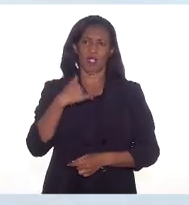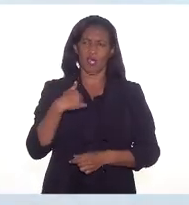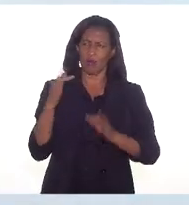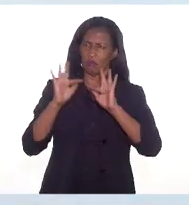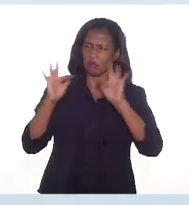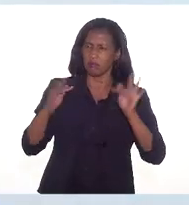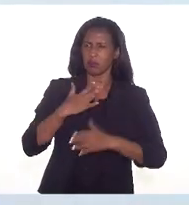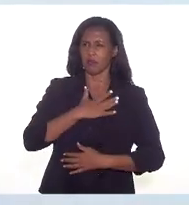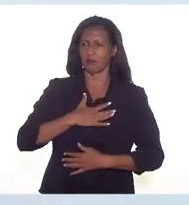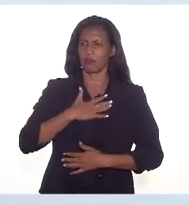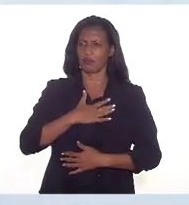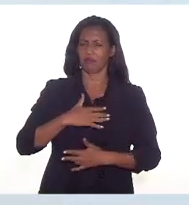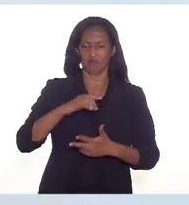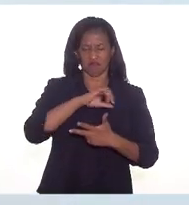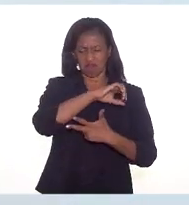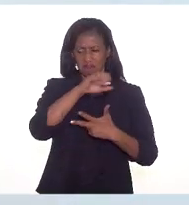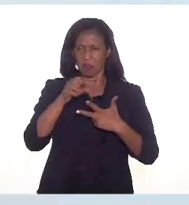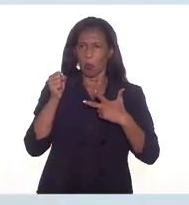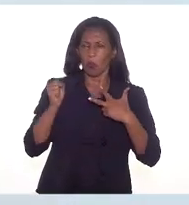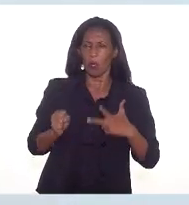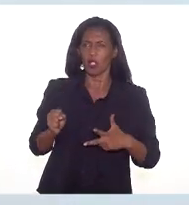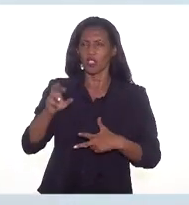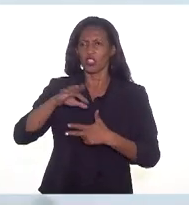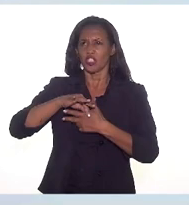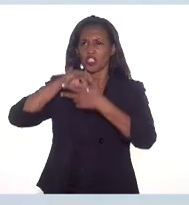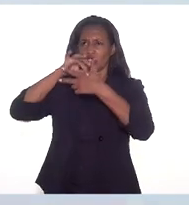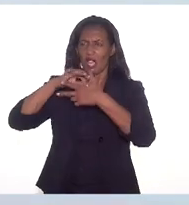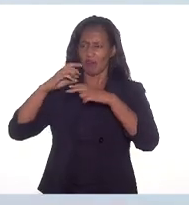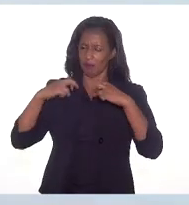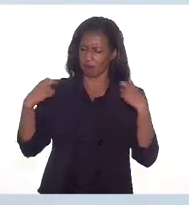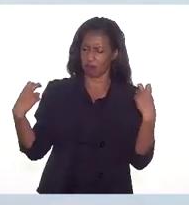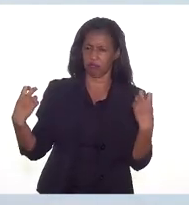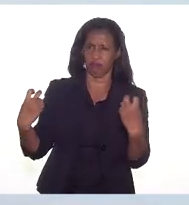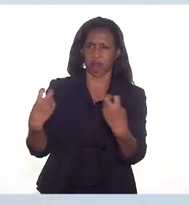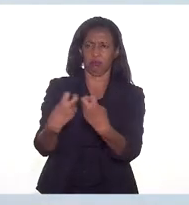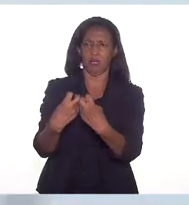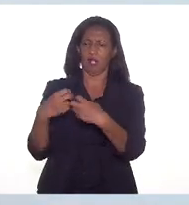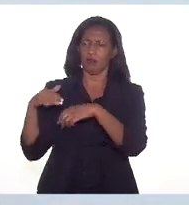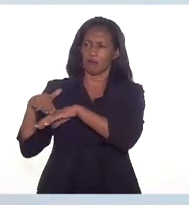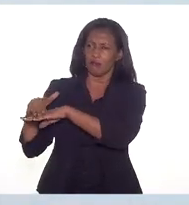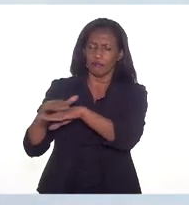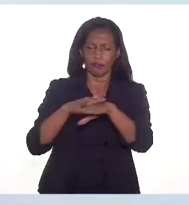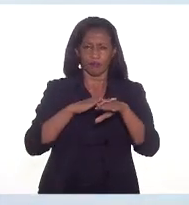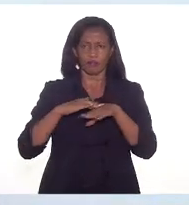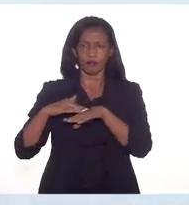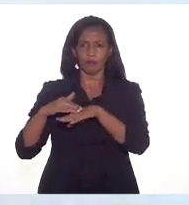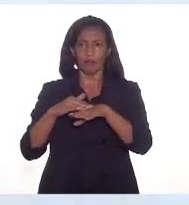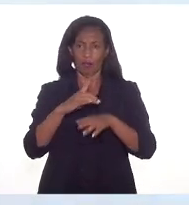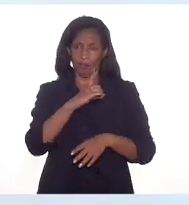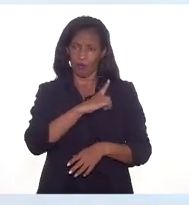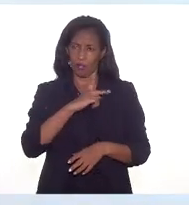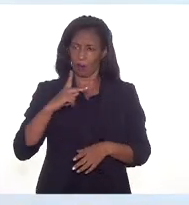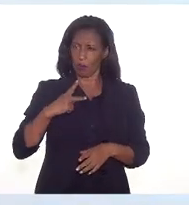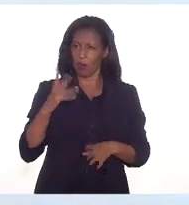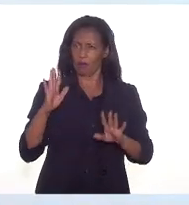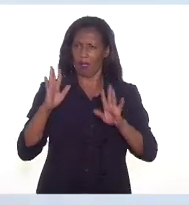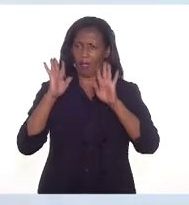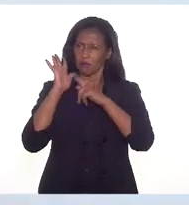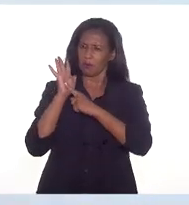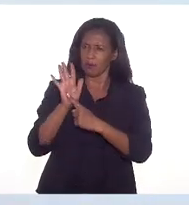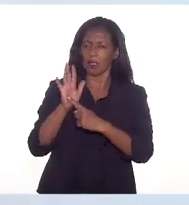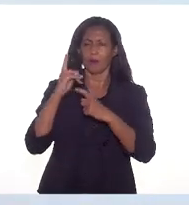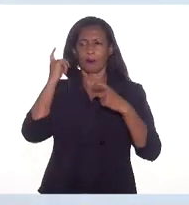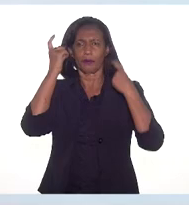os chefes de poderes e órgãos autônomos sentarão à mesa para refletir. A Defensoria Pública vai dar esta visão de